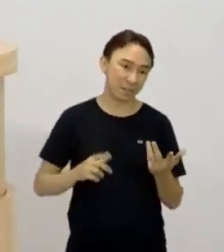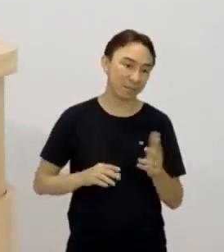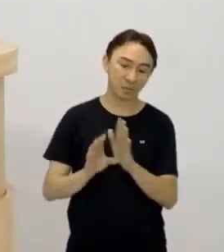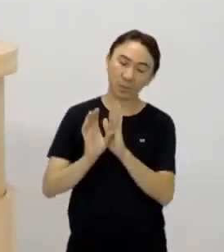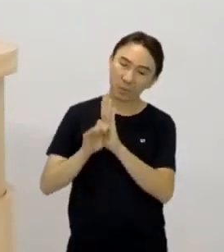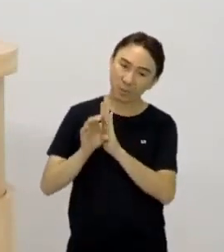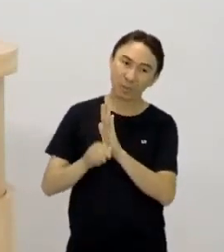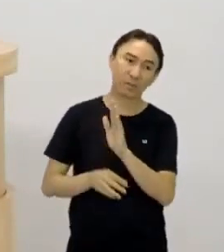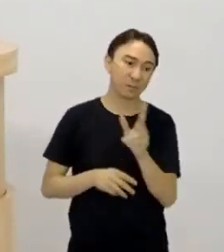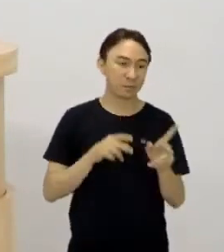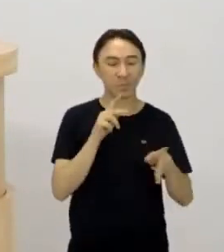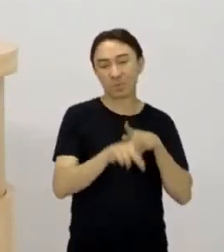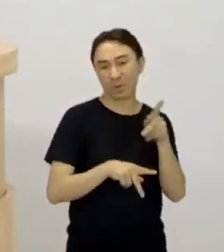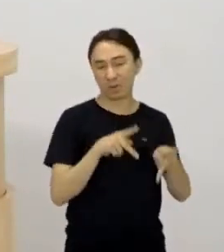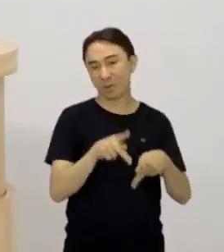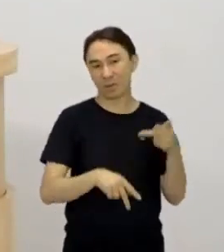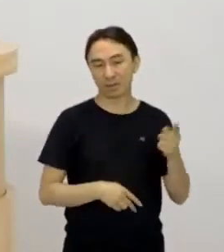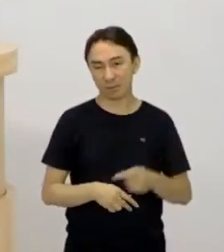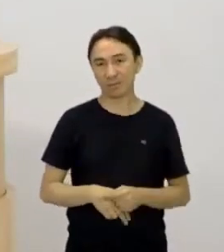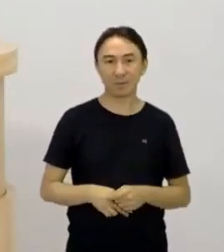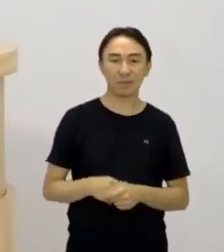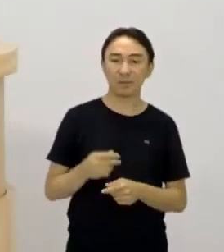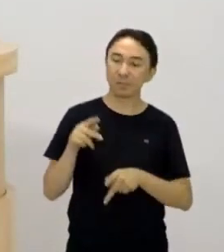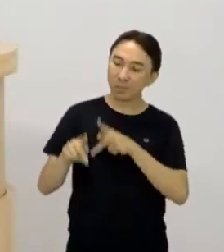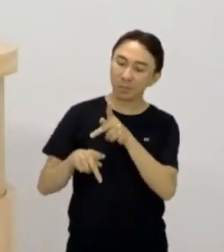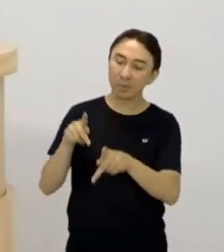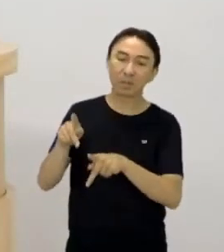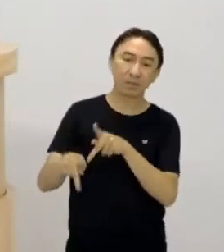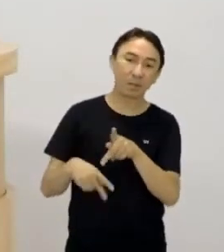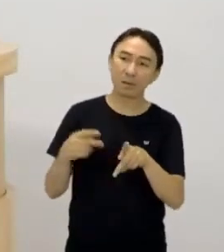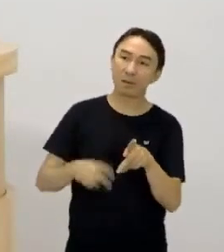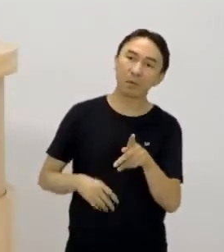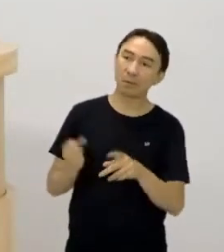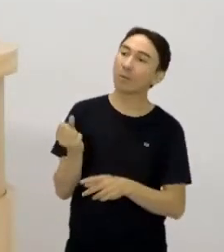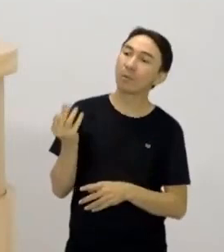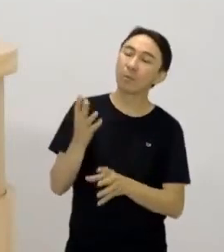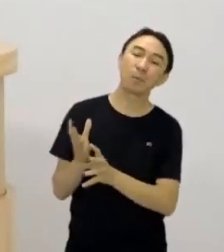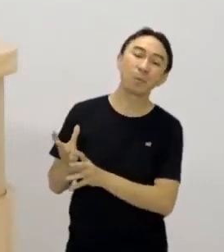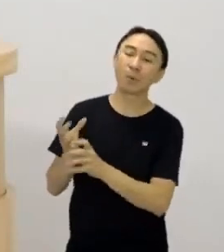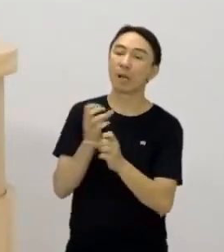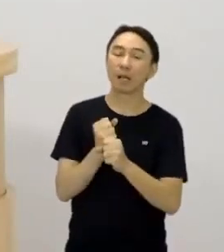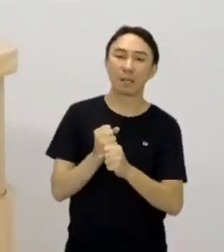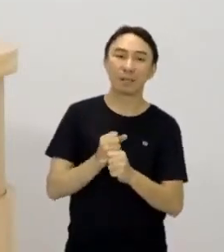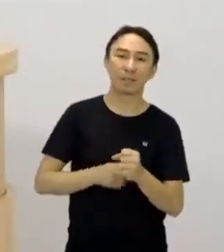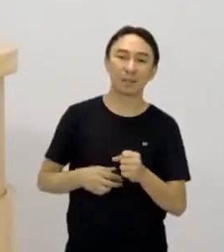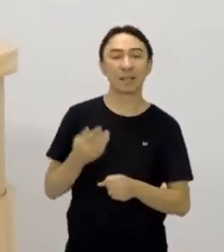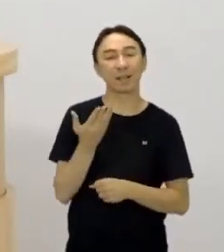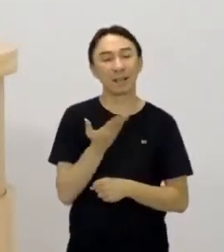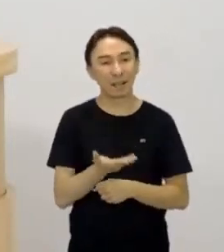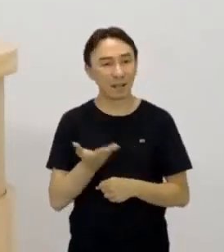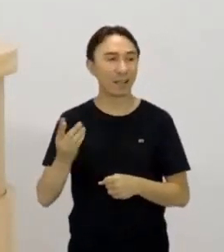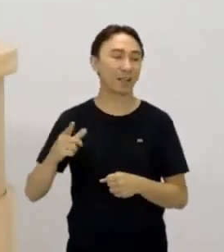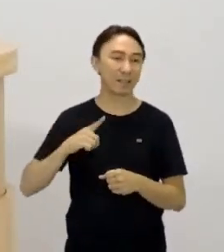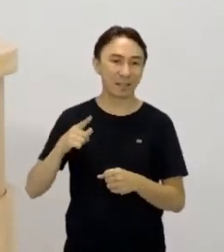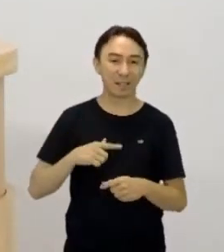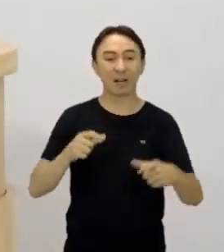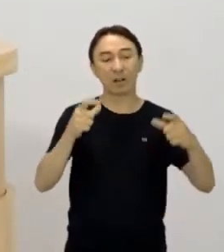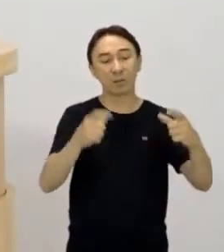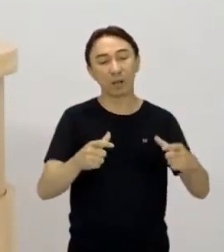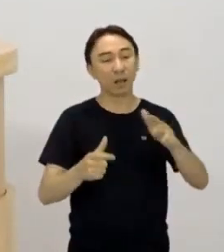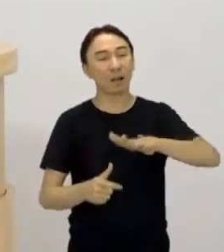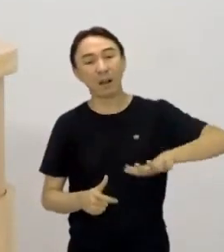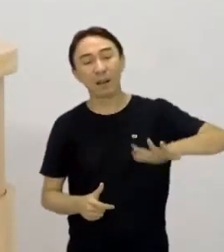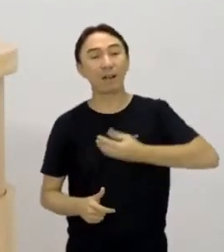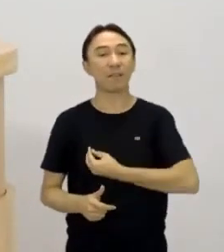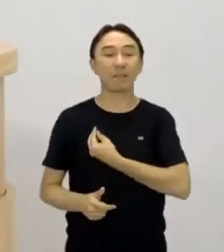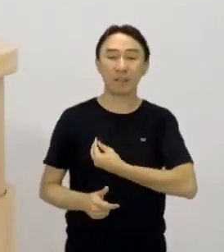populacionais, né? Então, o total da população, né, a quantidade de população que vive numa área, né, a questão aí da taxa de natalidade,